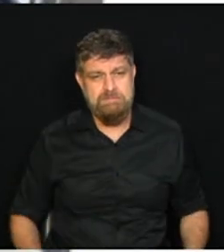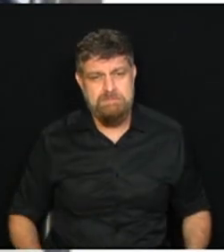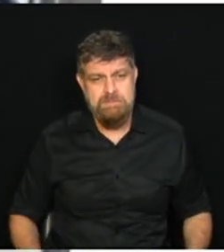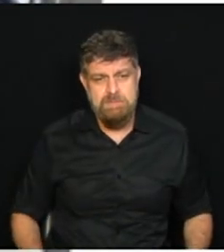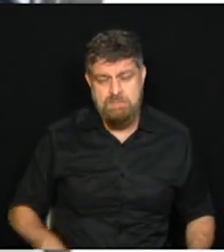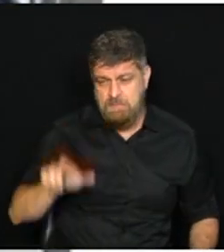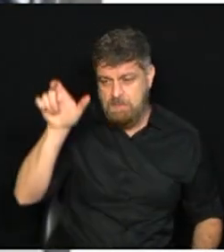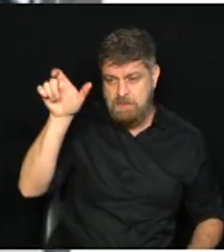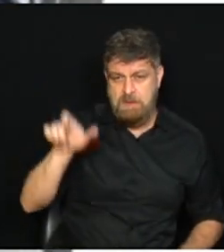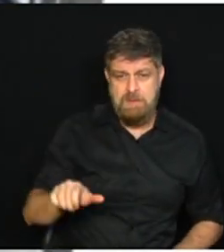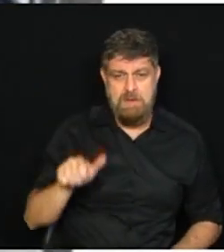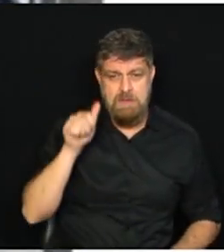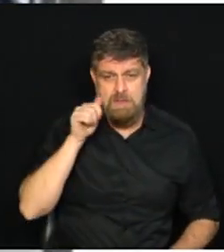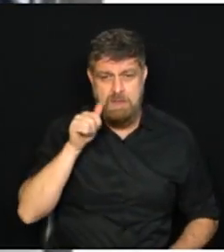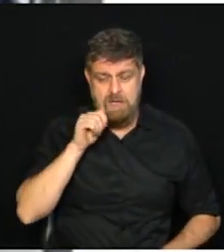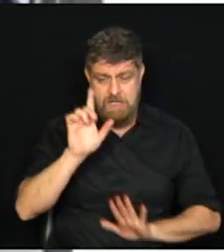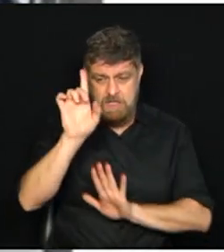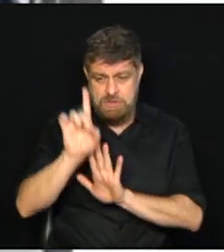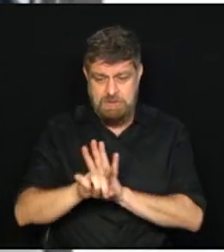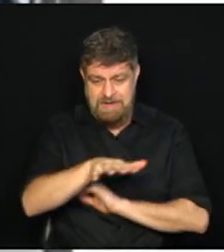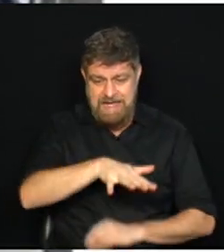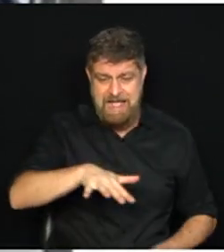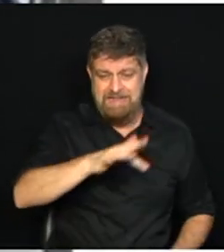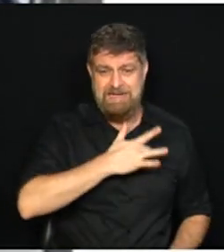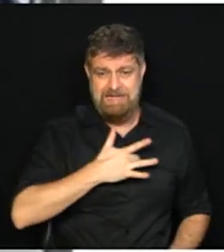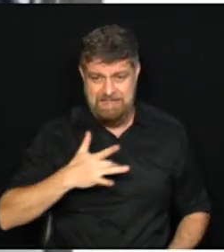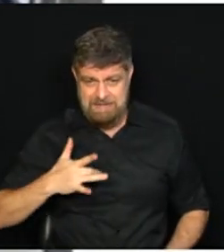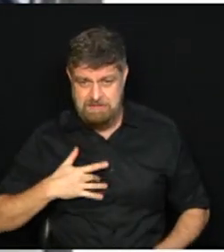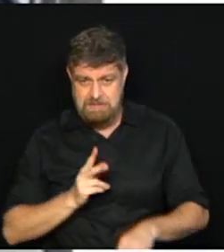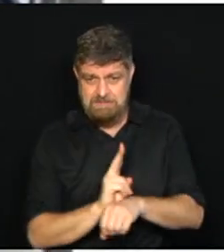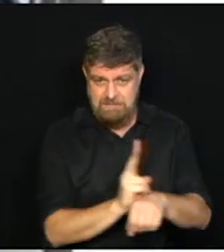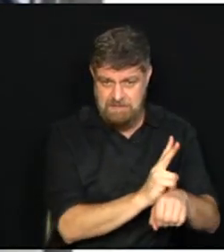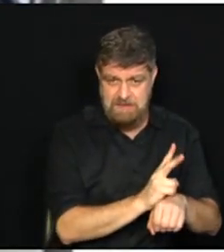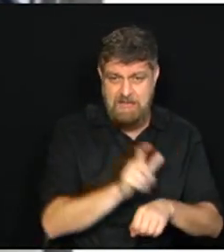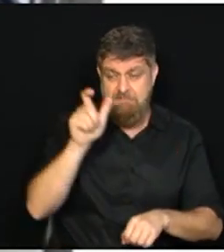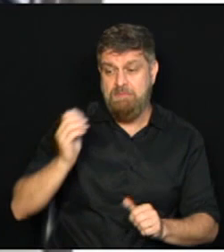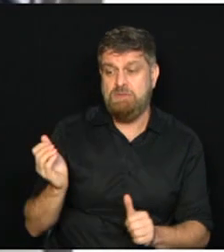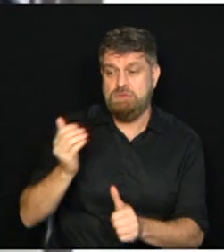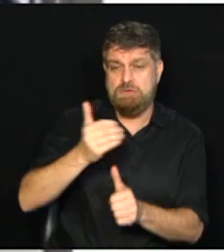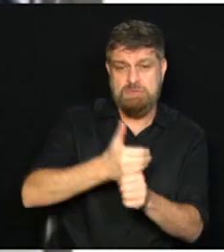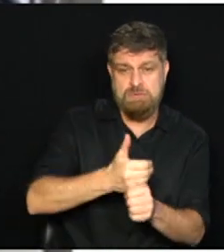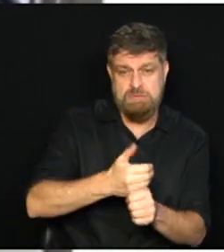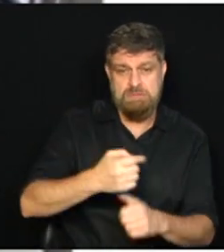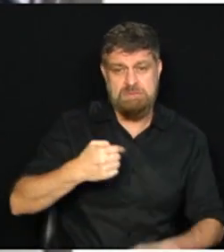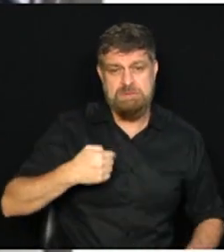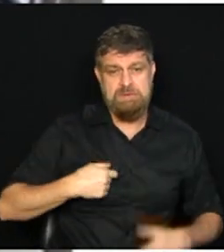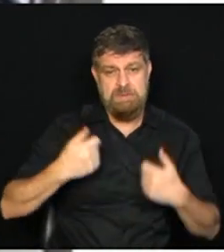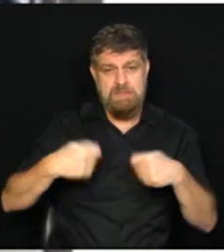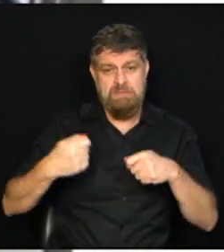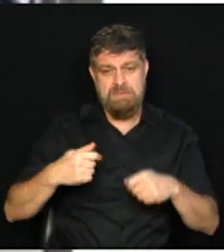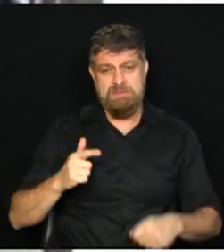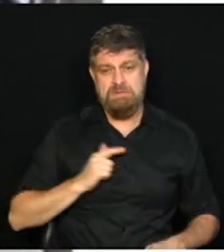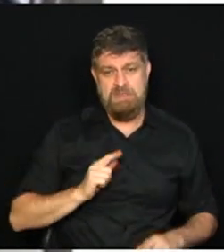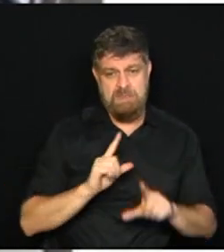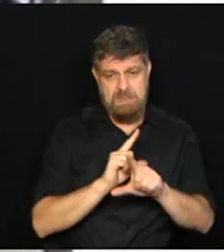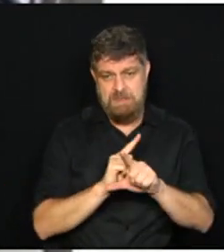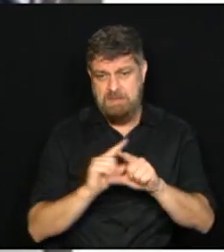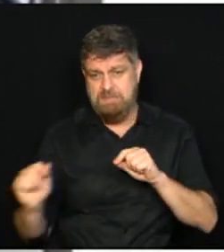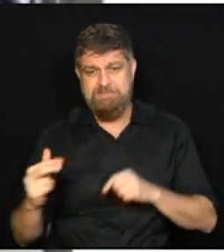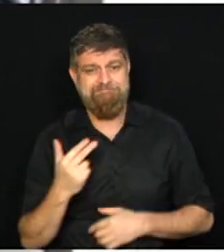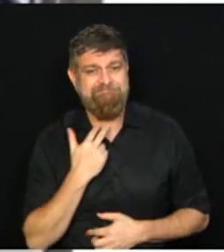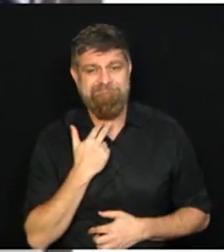Andréia está comigo e vai comandar depois, que eu preciso... Tem um compromisso aí que não dá para